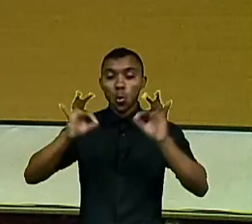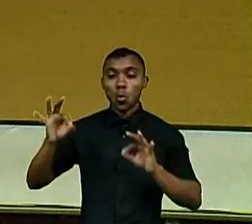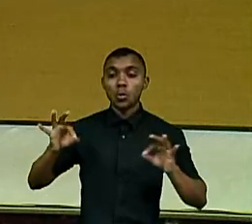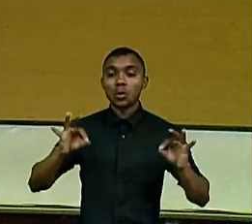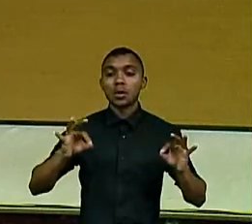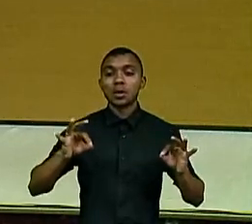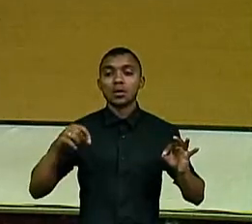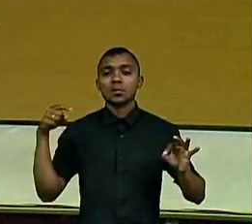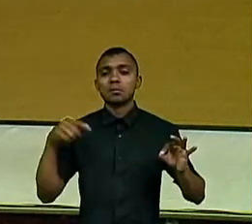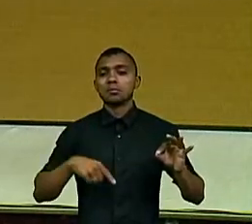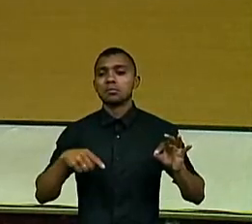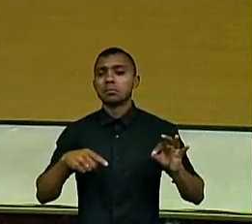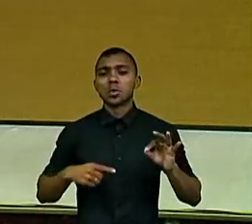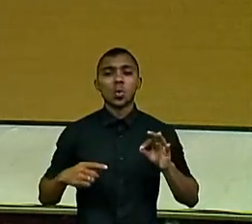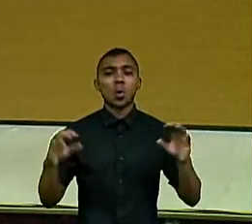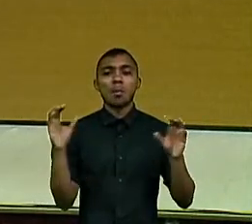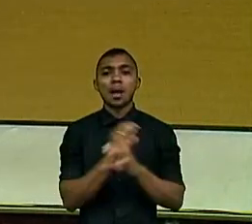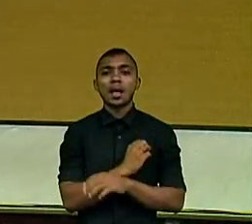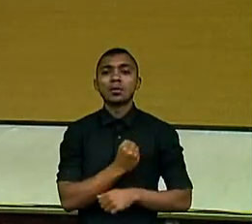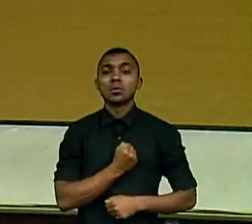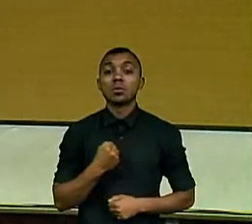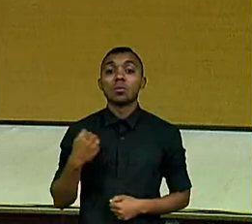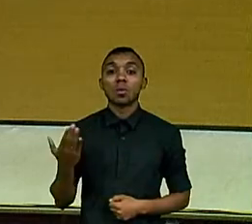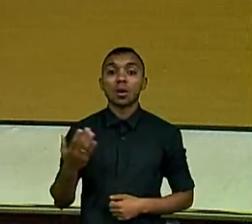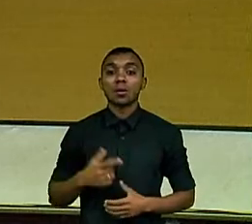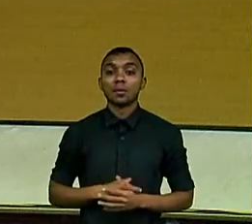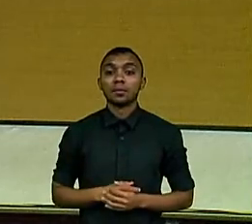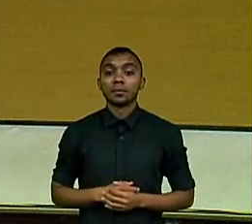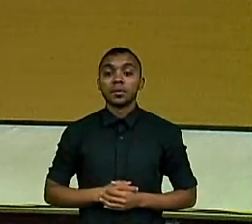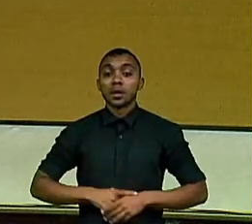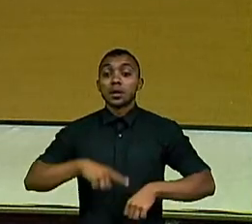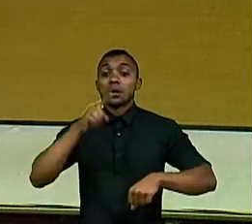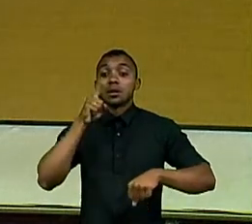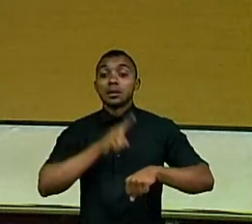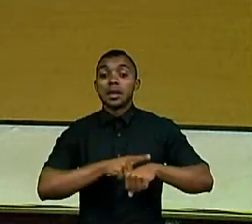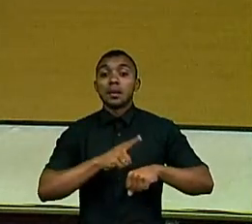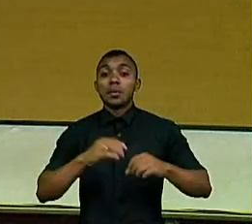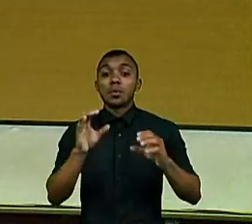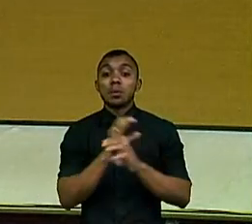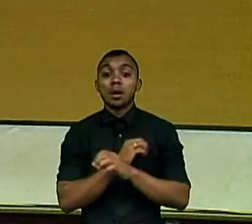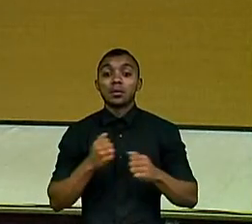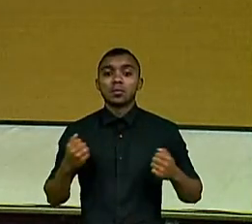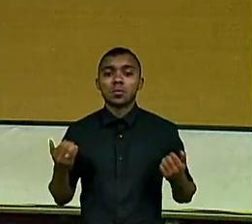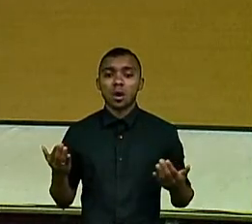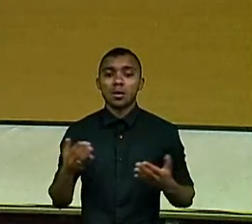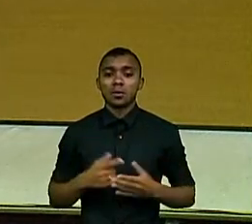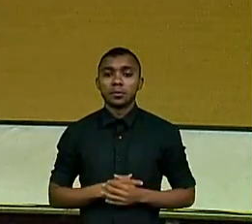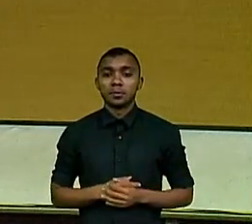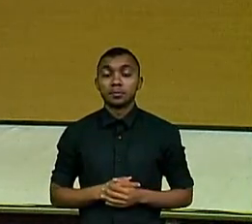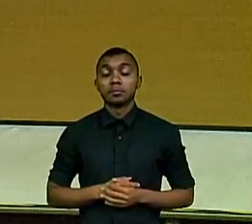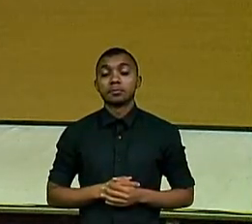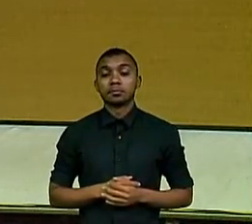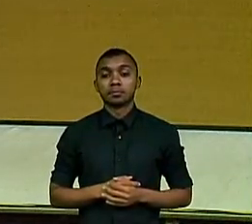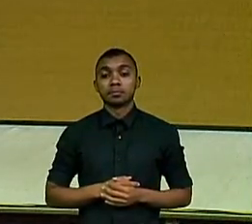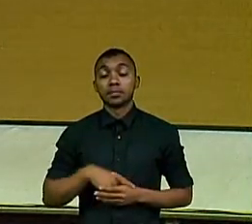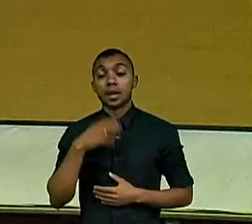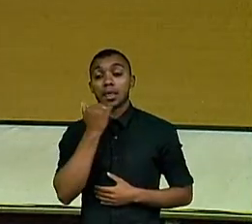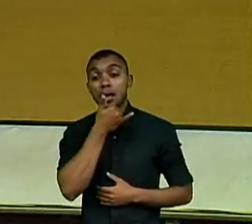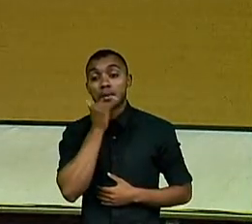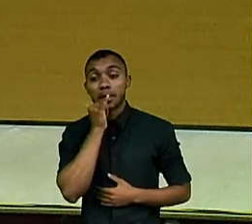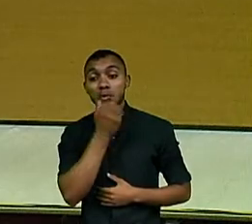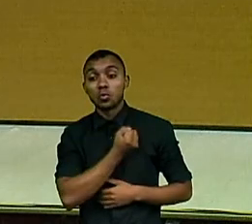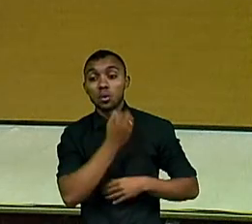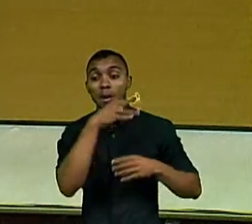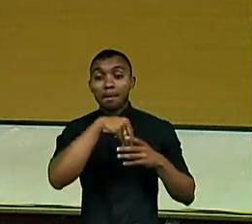ciclo completo comprimento de onda Qual é o tempo de um ciclo completo período que ao invés da frequência